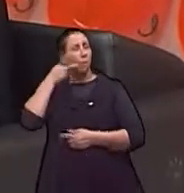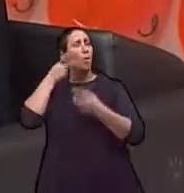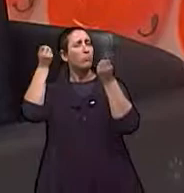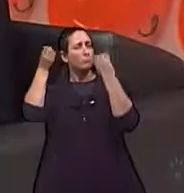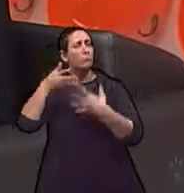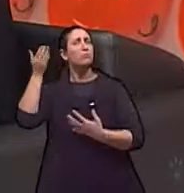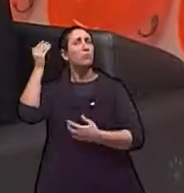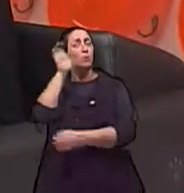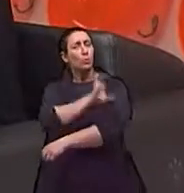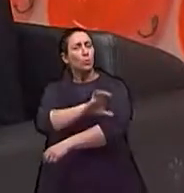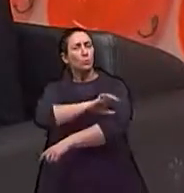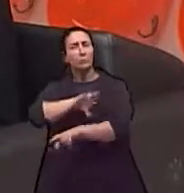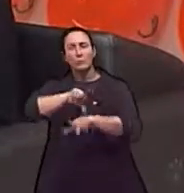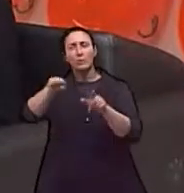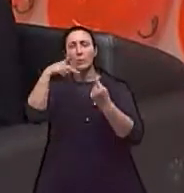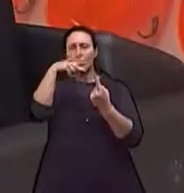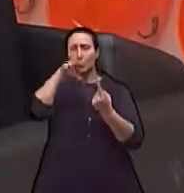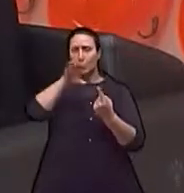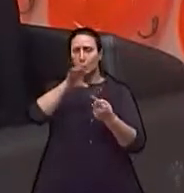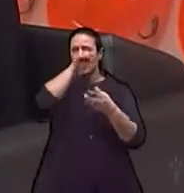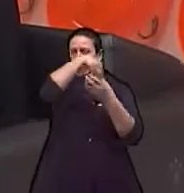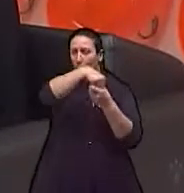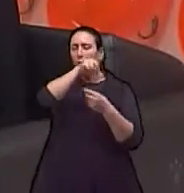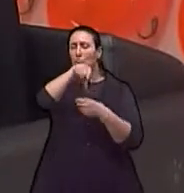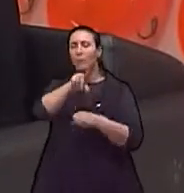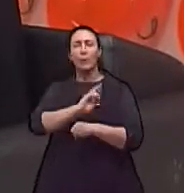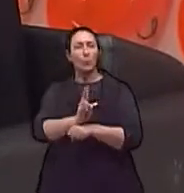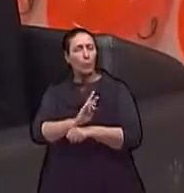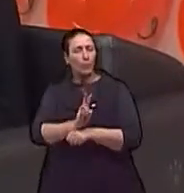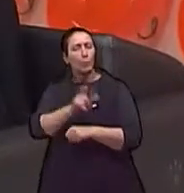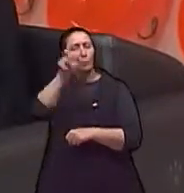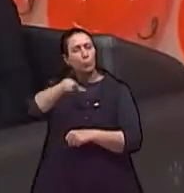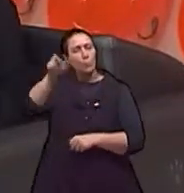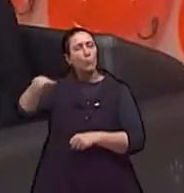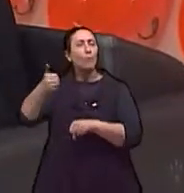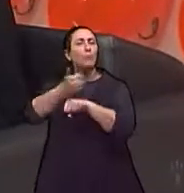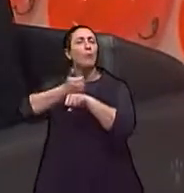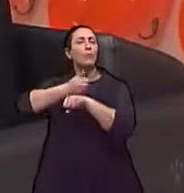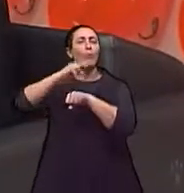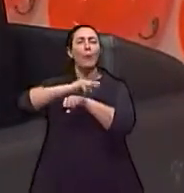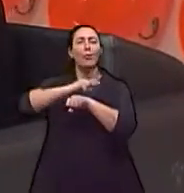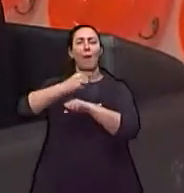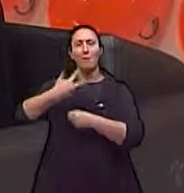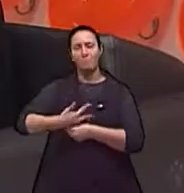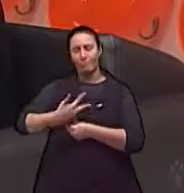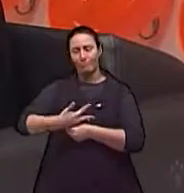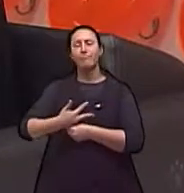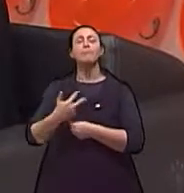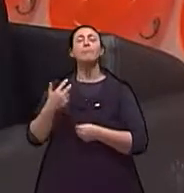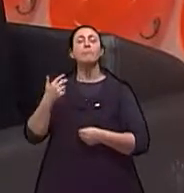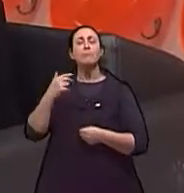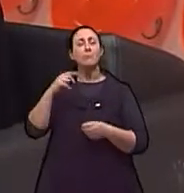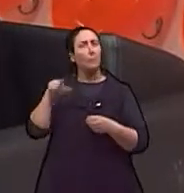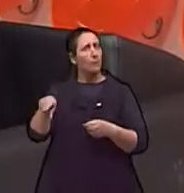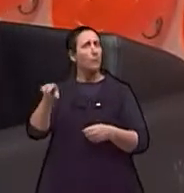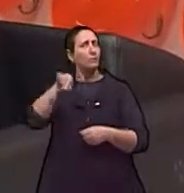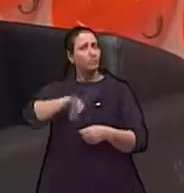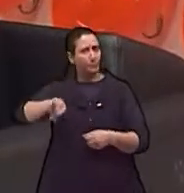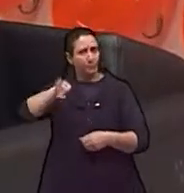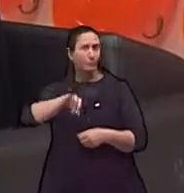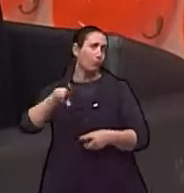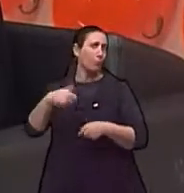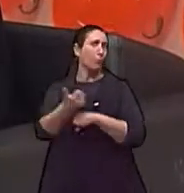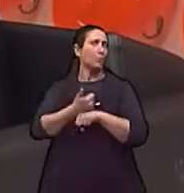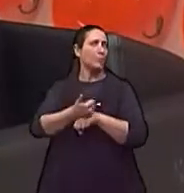dos cursos que tem agora na PUC para as pessoas aprenderem a serem cuidadores porque a gente tem que vai é uma